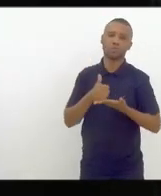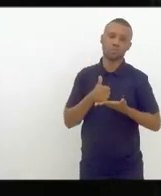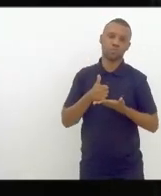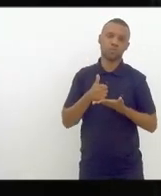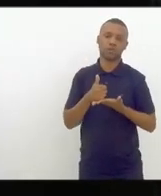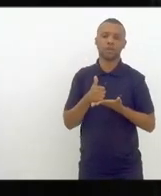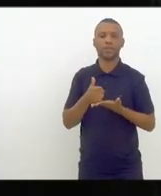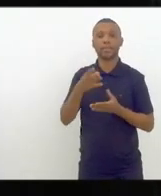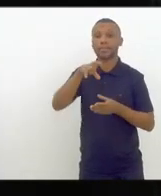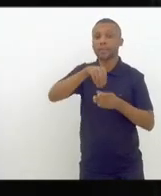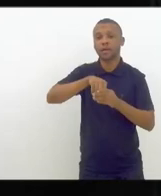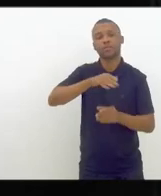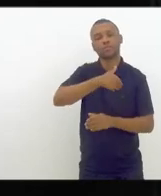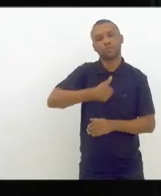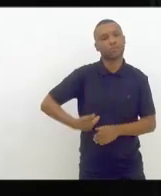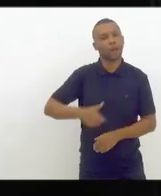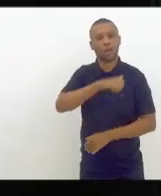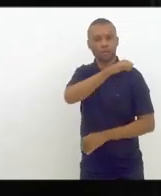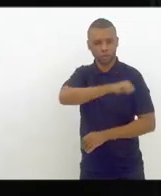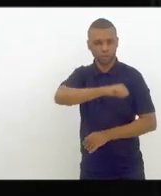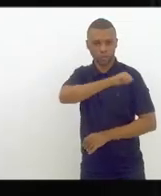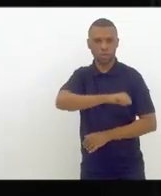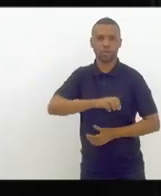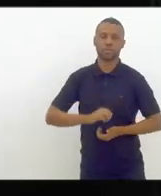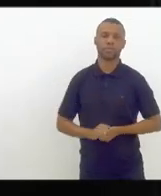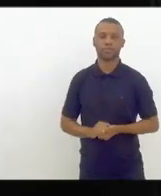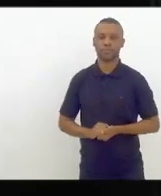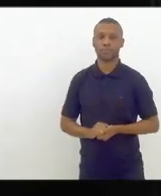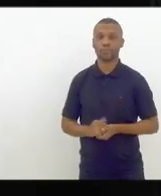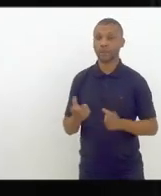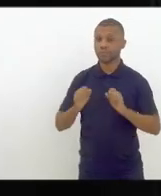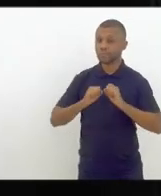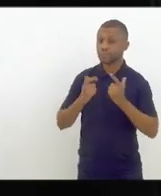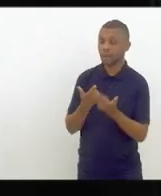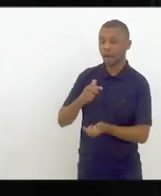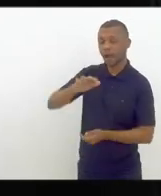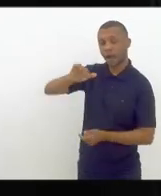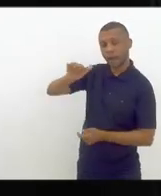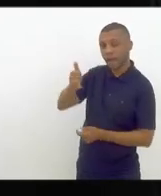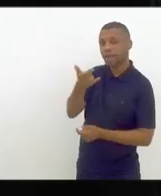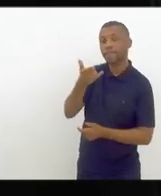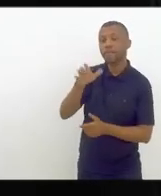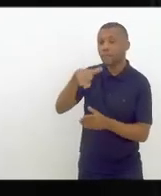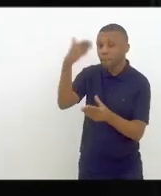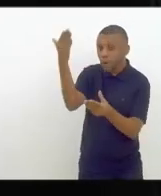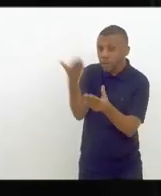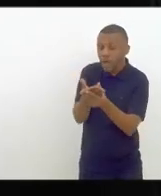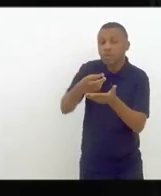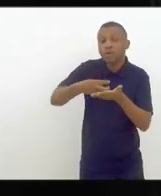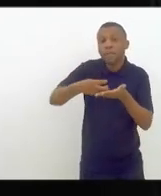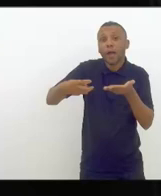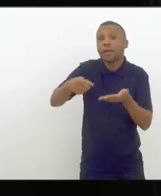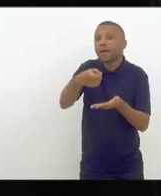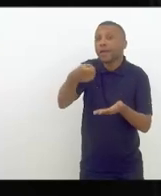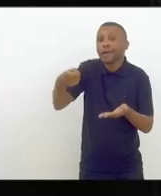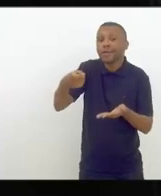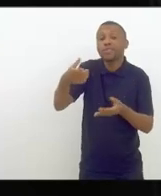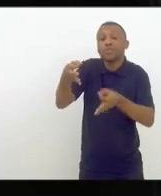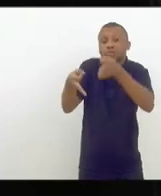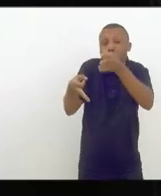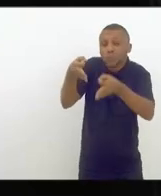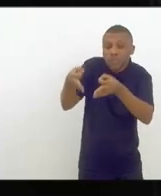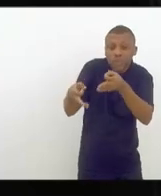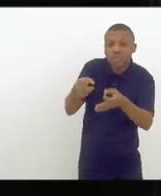Rio de Janeiro. Foi essa casa aqui que fez um processo de impeachment ao ex-juiz,